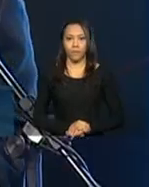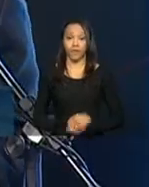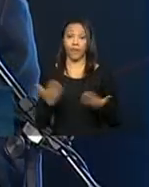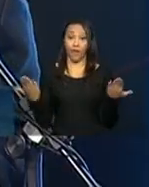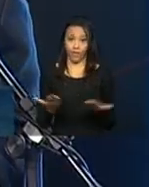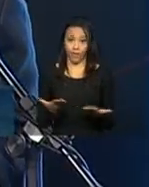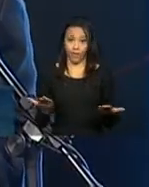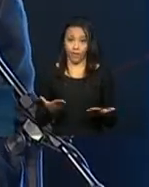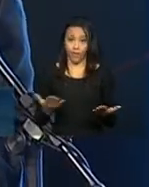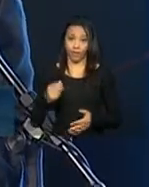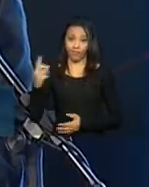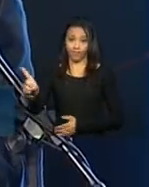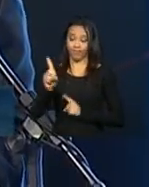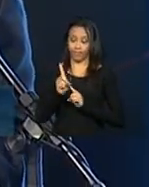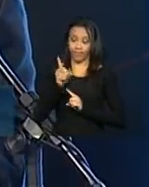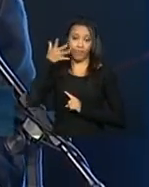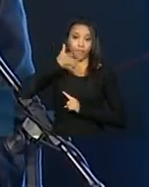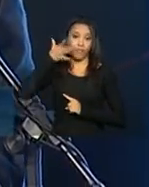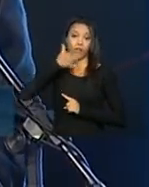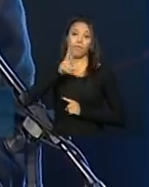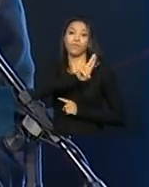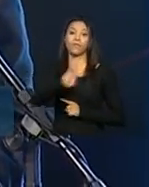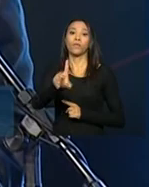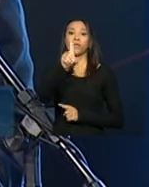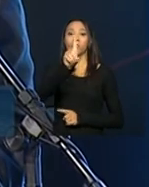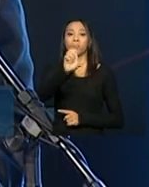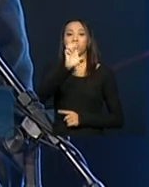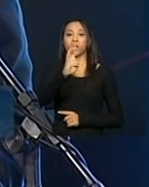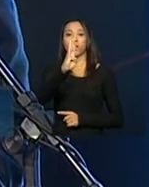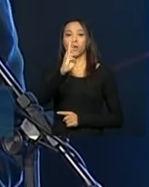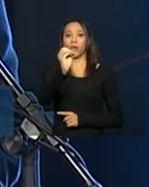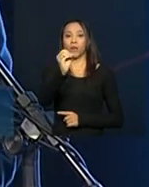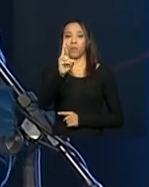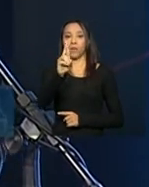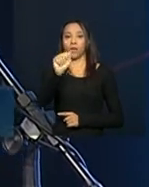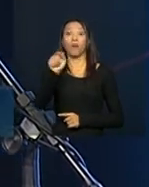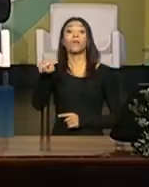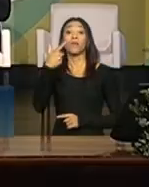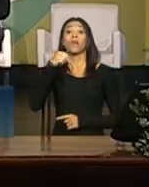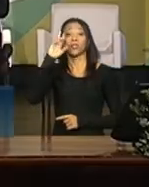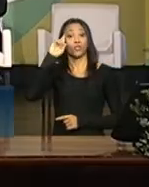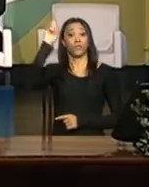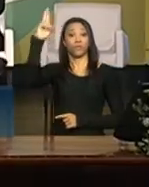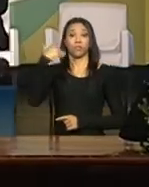Passamos então a palavra à senhora Débora Wetzel, diretora do Banco Mundial para o Brasil.